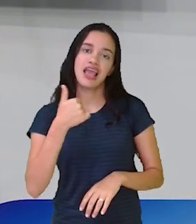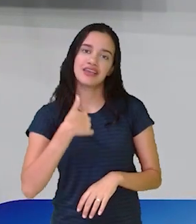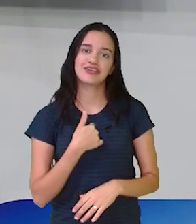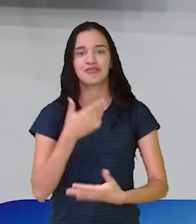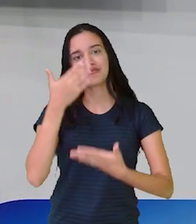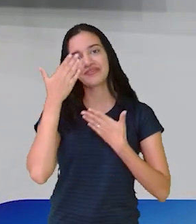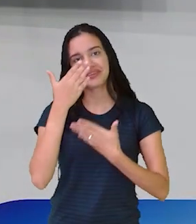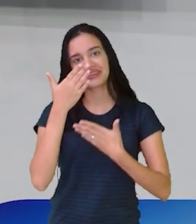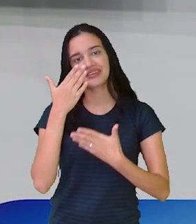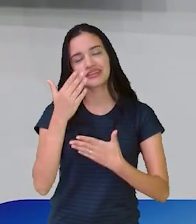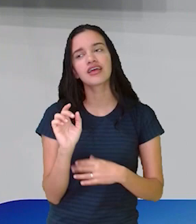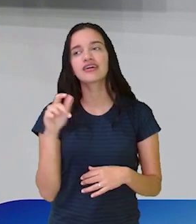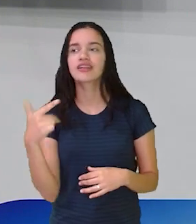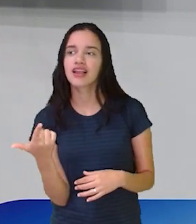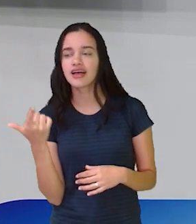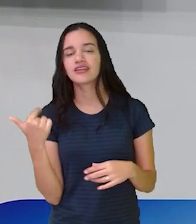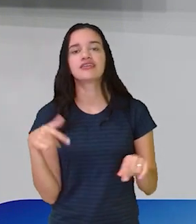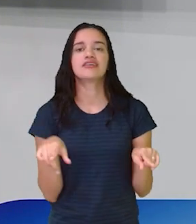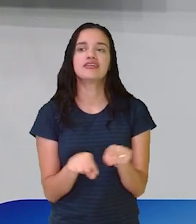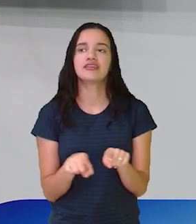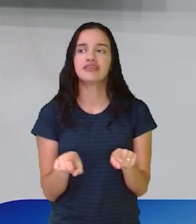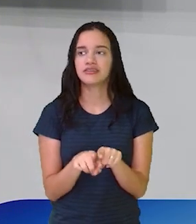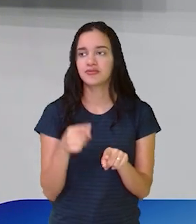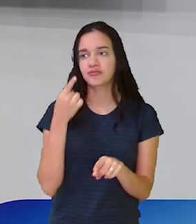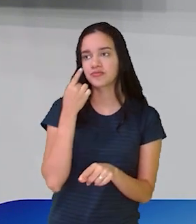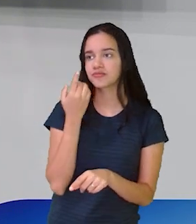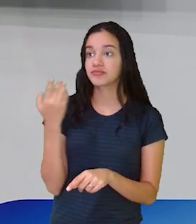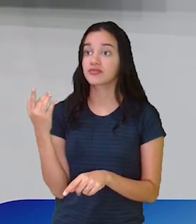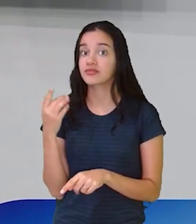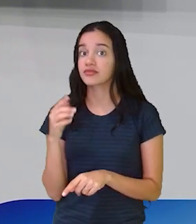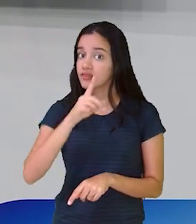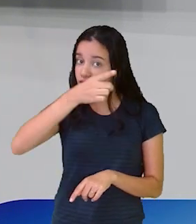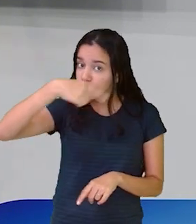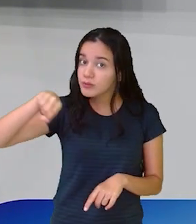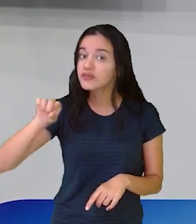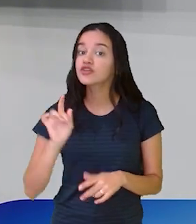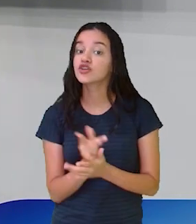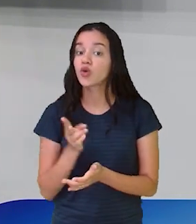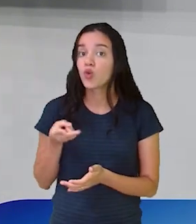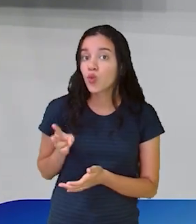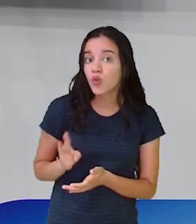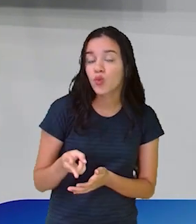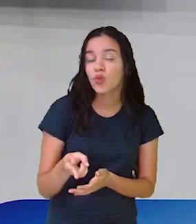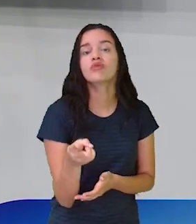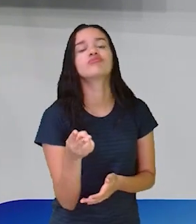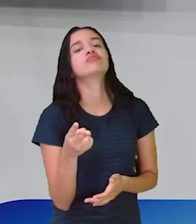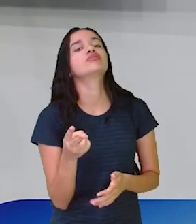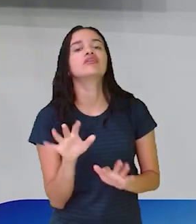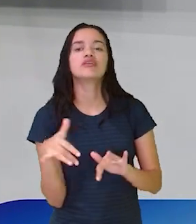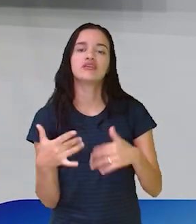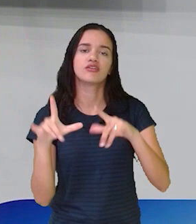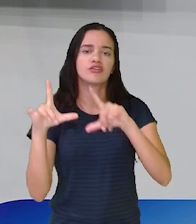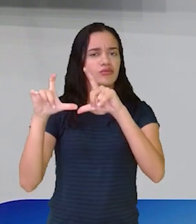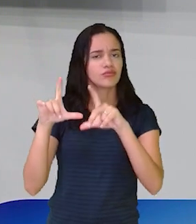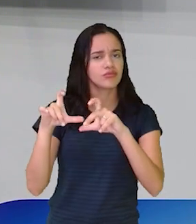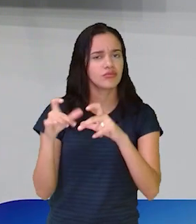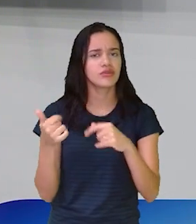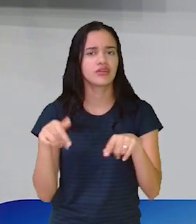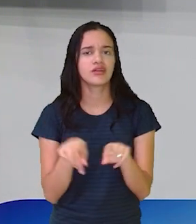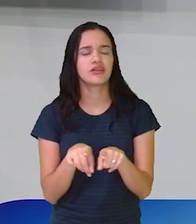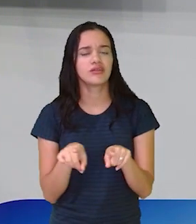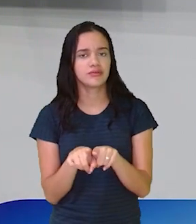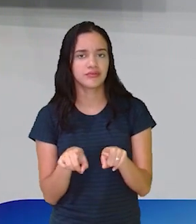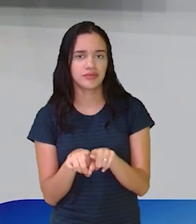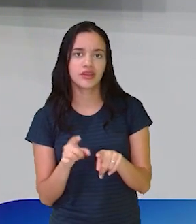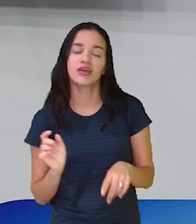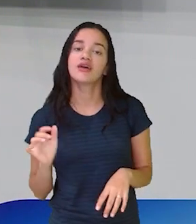te agradecer, claro, vou até deixar aqui de fundo, que é para você continuar tirando aquela foto, fazendo aquele